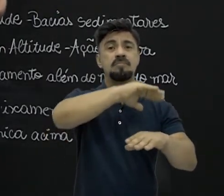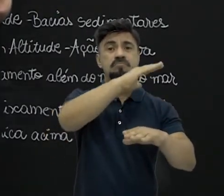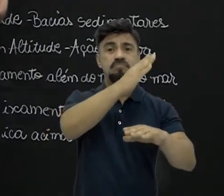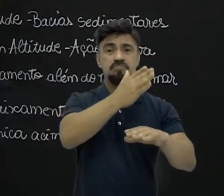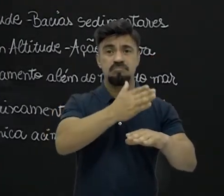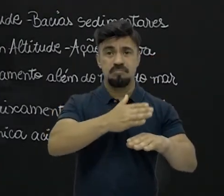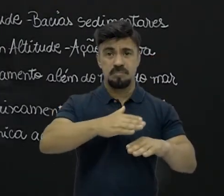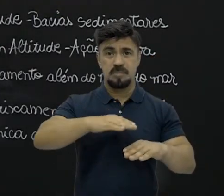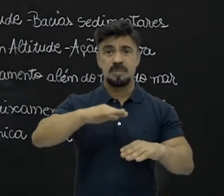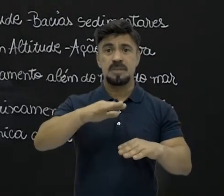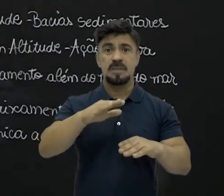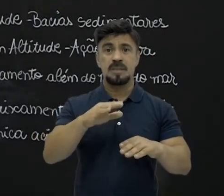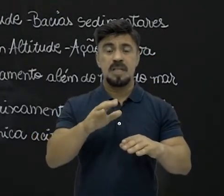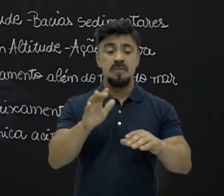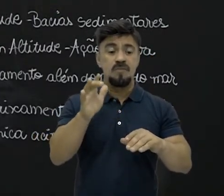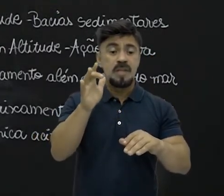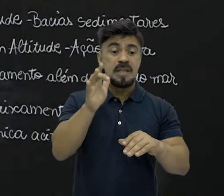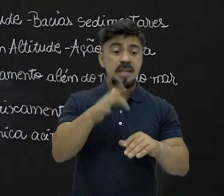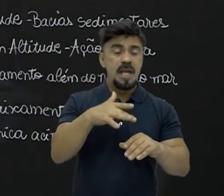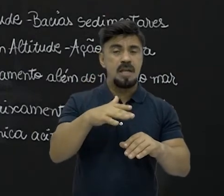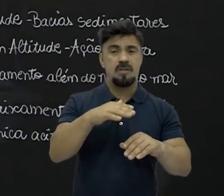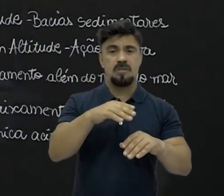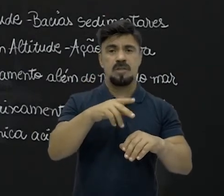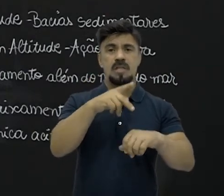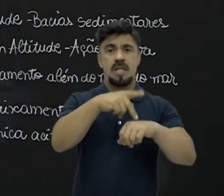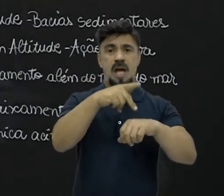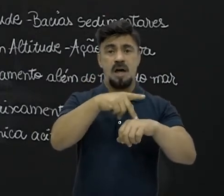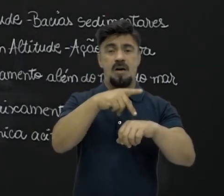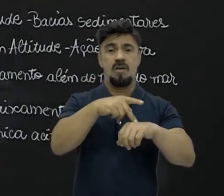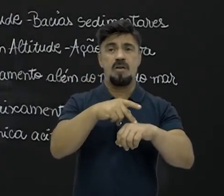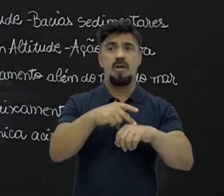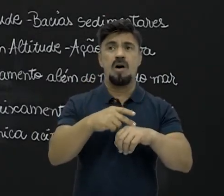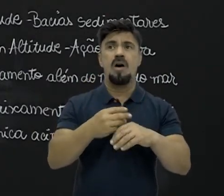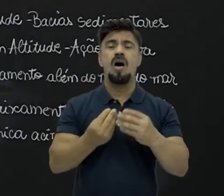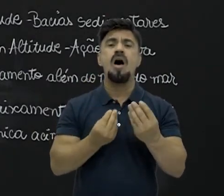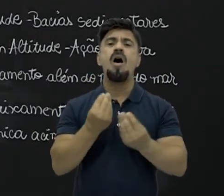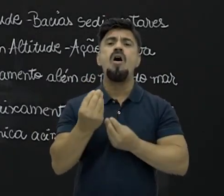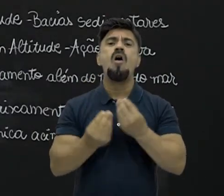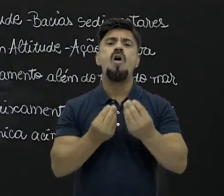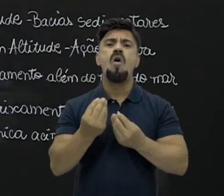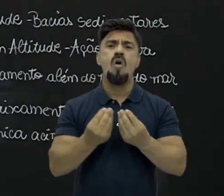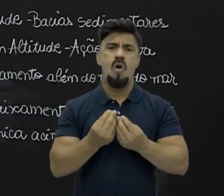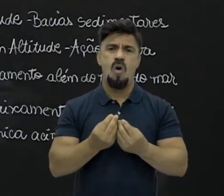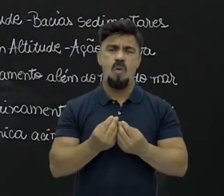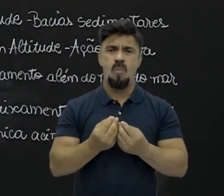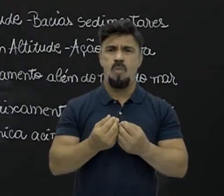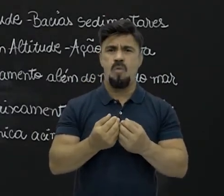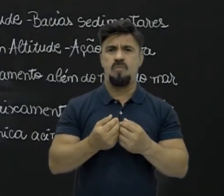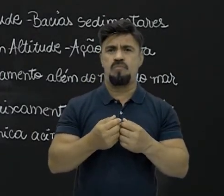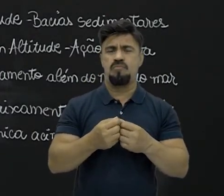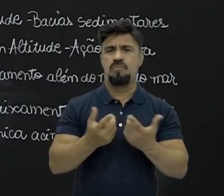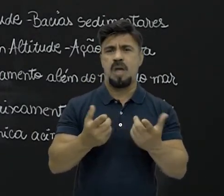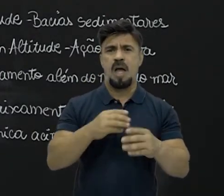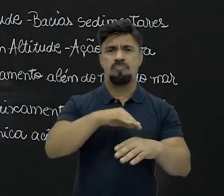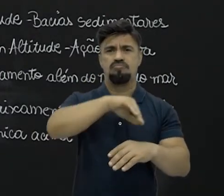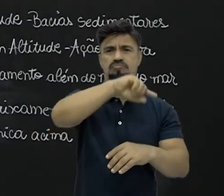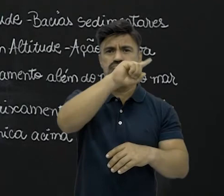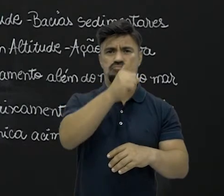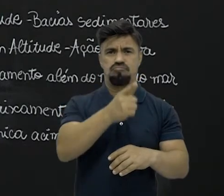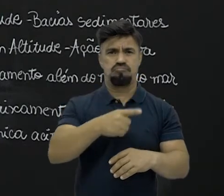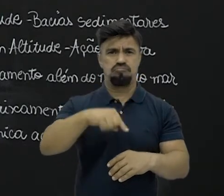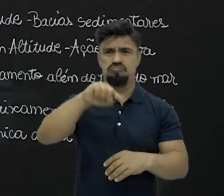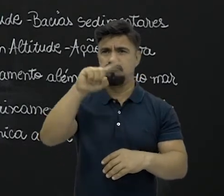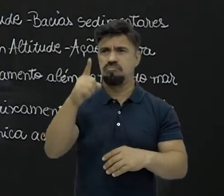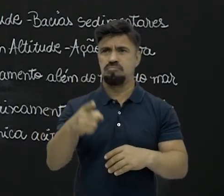rocha, como que ela é formada. Agora, as formas de relevo, isso aqui é mais clássico, a gente aprende bem, só que a gente sempre aprende